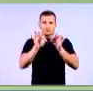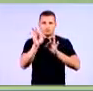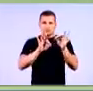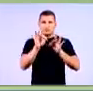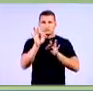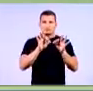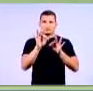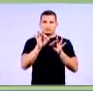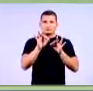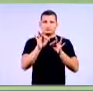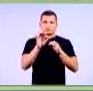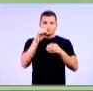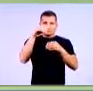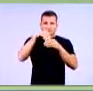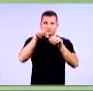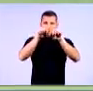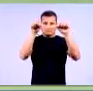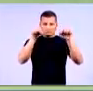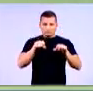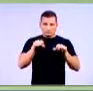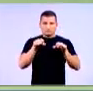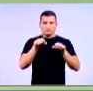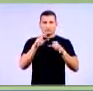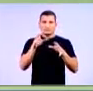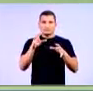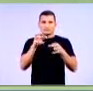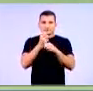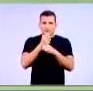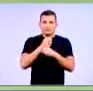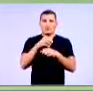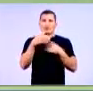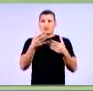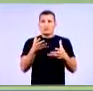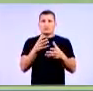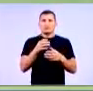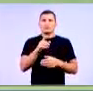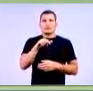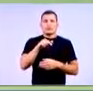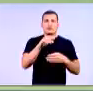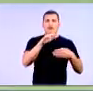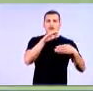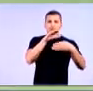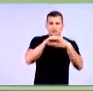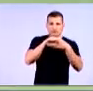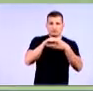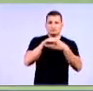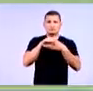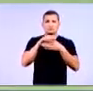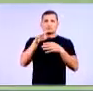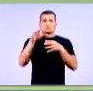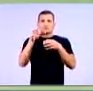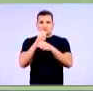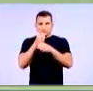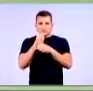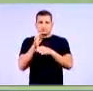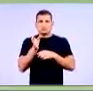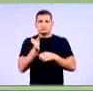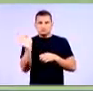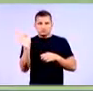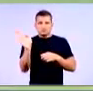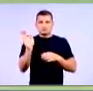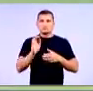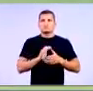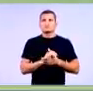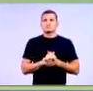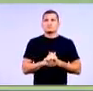desse processamento, que é o sistema. Então, os elementos de um sistema é entrada, processamento e saída. Podemos utilizar aqui o controle